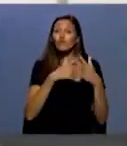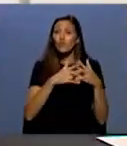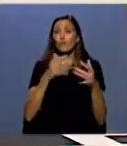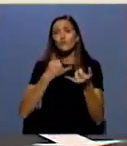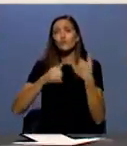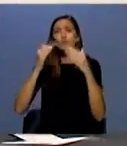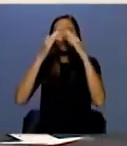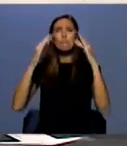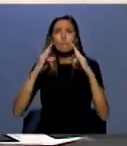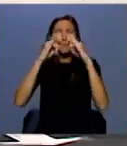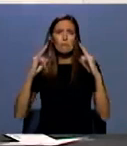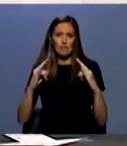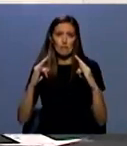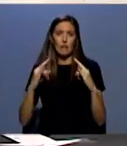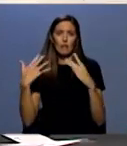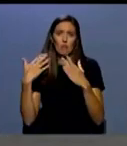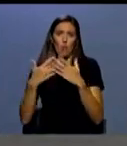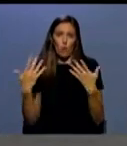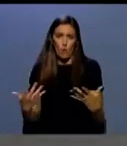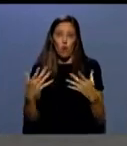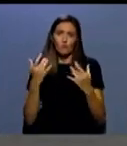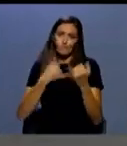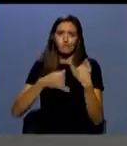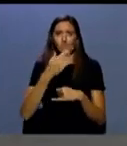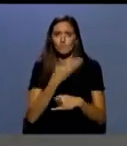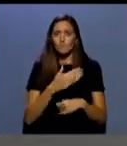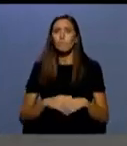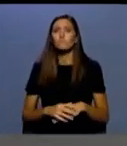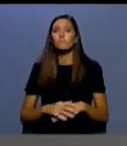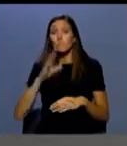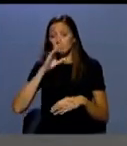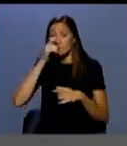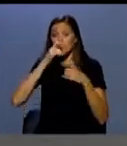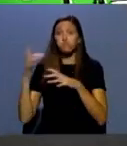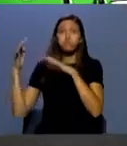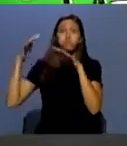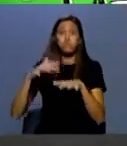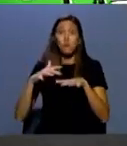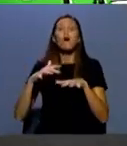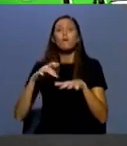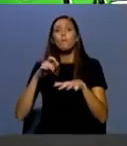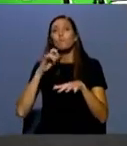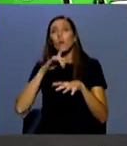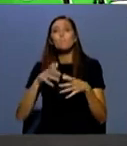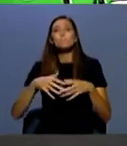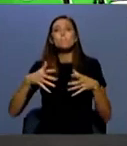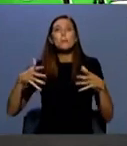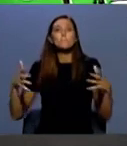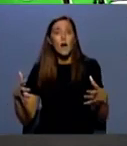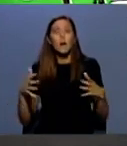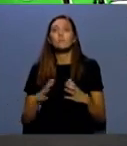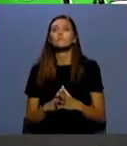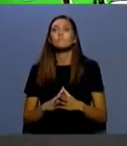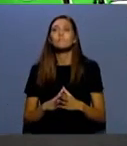até agora eram utilizadas e que, caso venha a aumentar o fluxo de passageiros, poderá ser alargada. Ainda com vista a facilitar